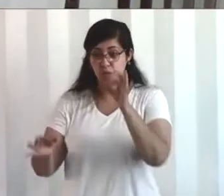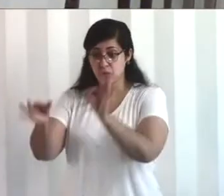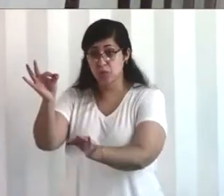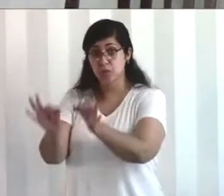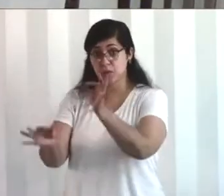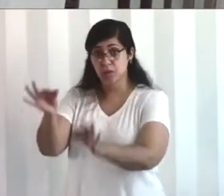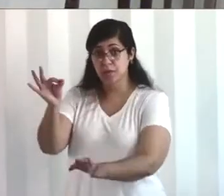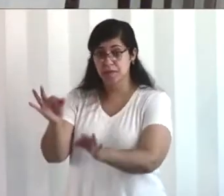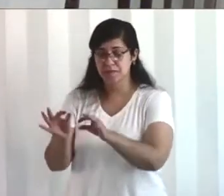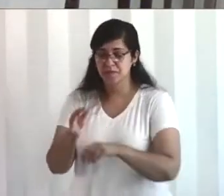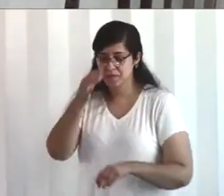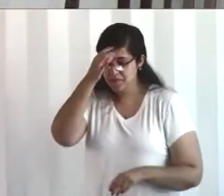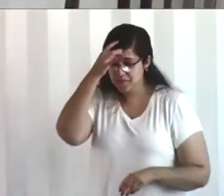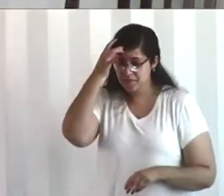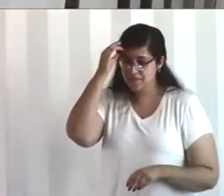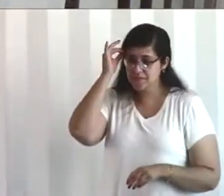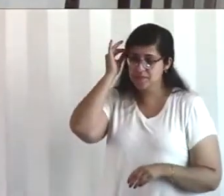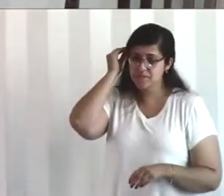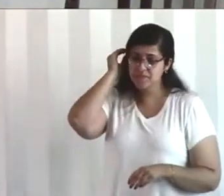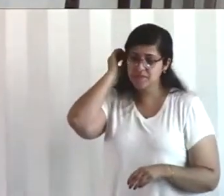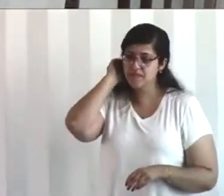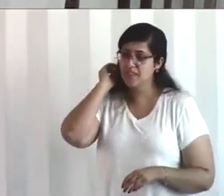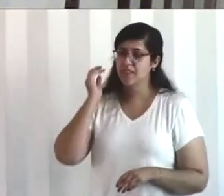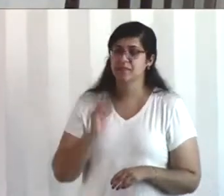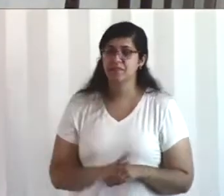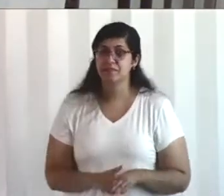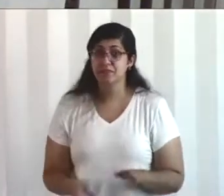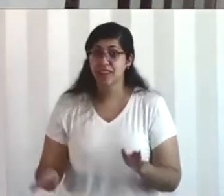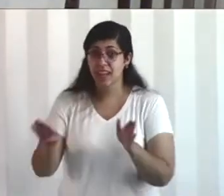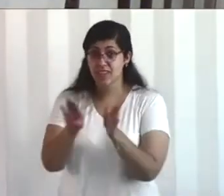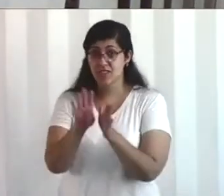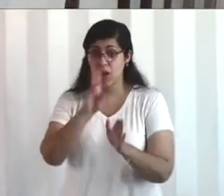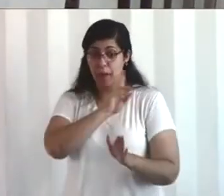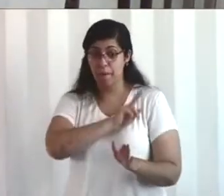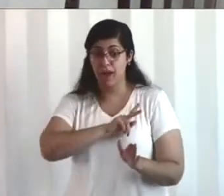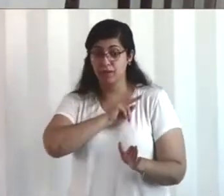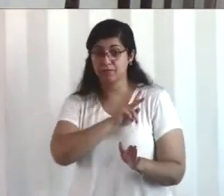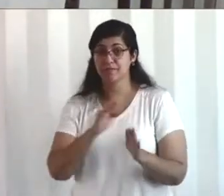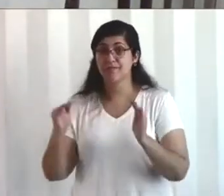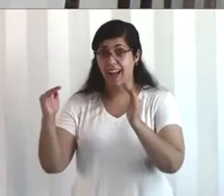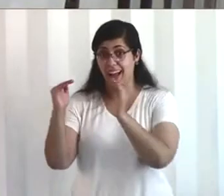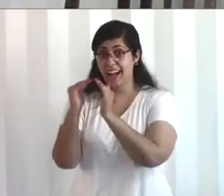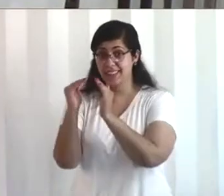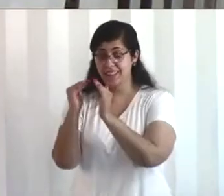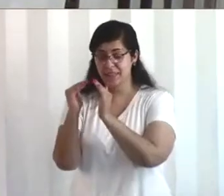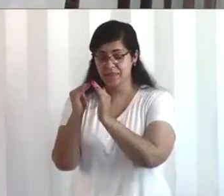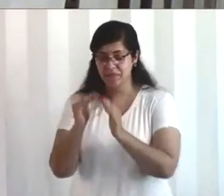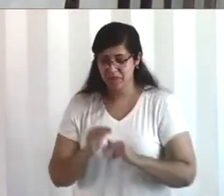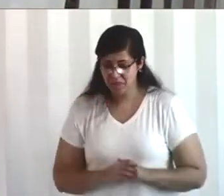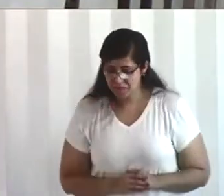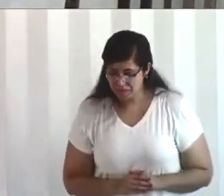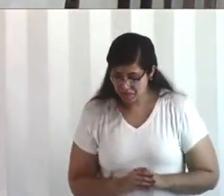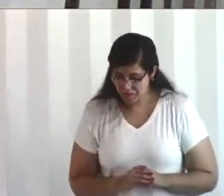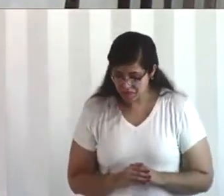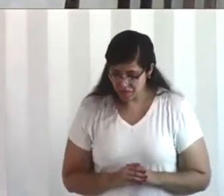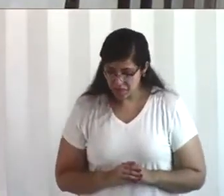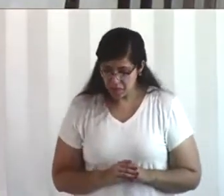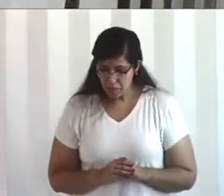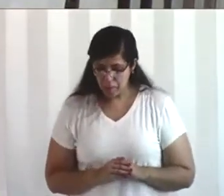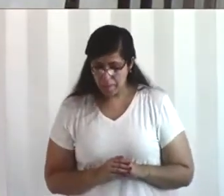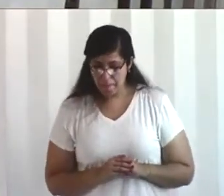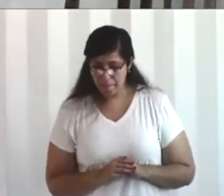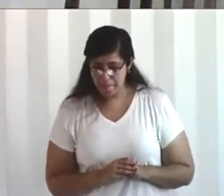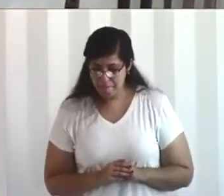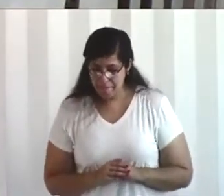realmente, foi batizado por Paulo aqui em Corinto. E esse Tício Justo, aqui, provavelmente tenha sido